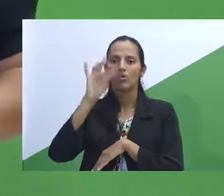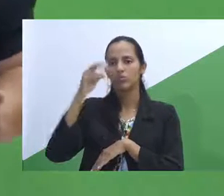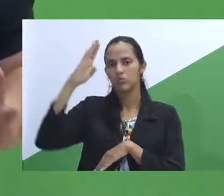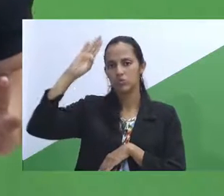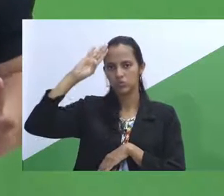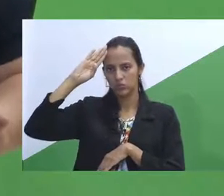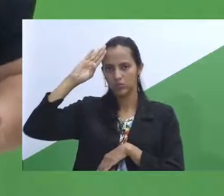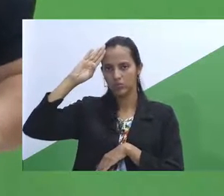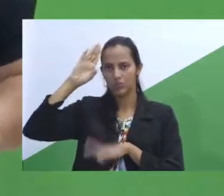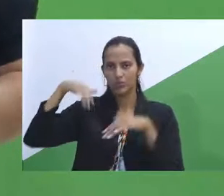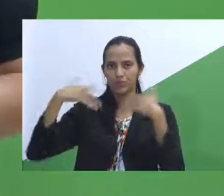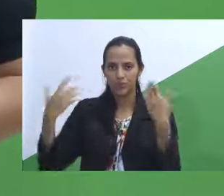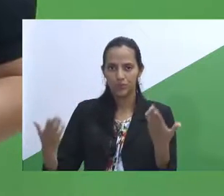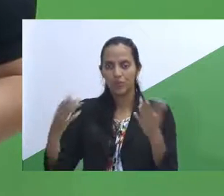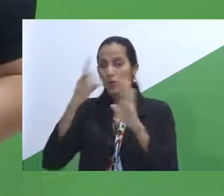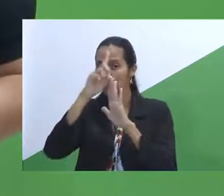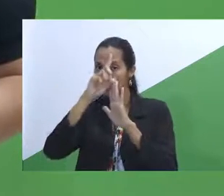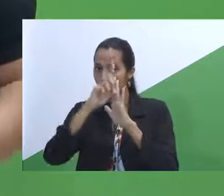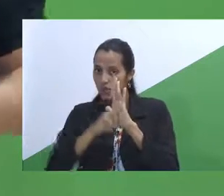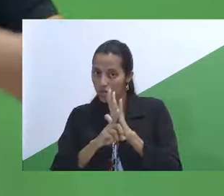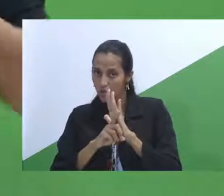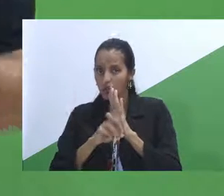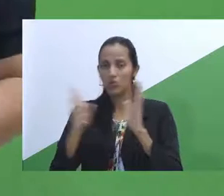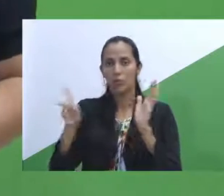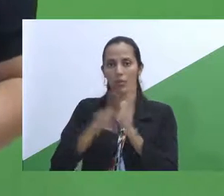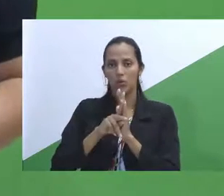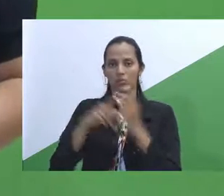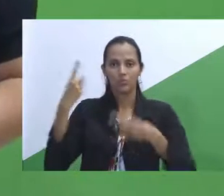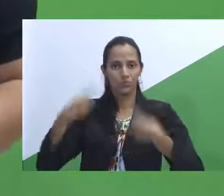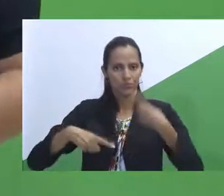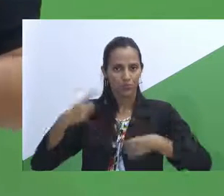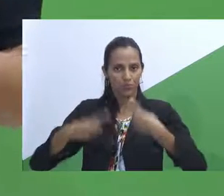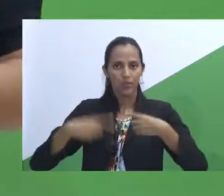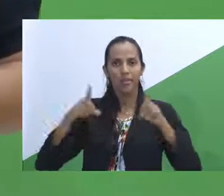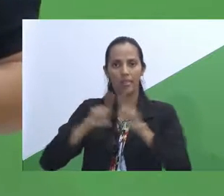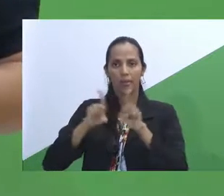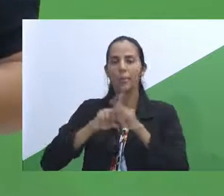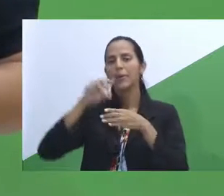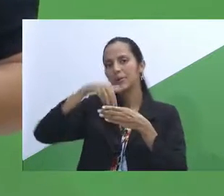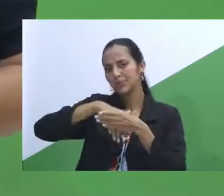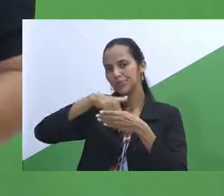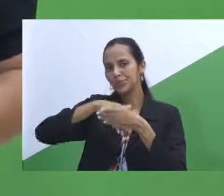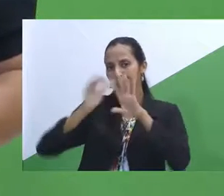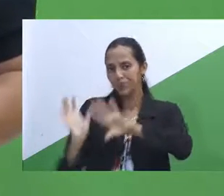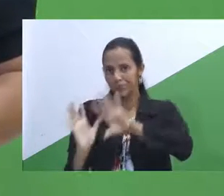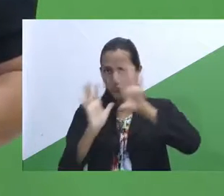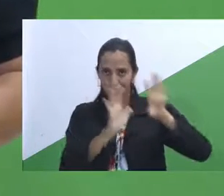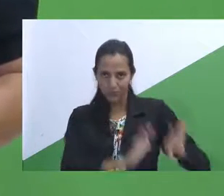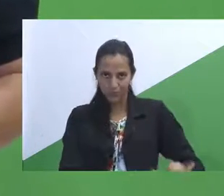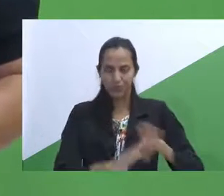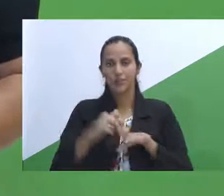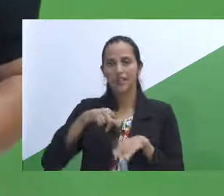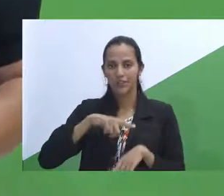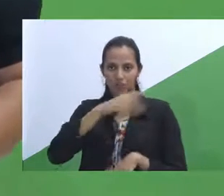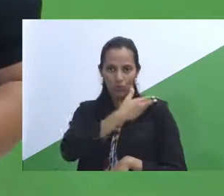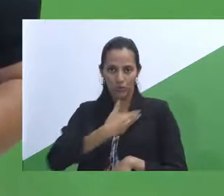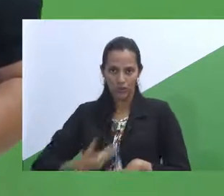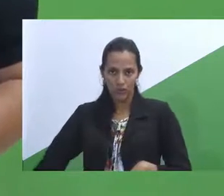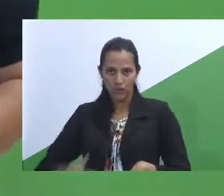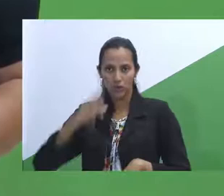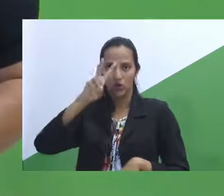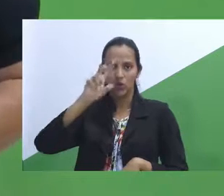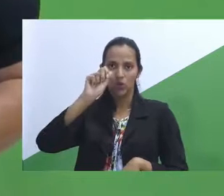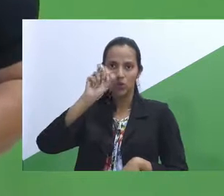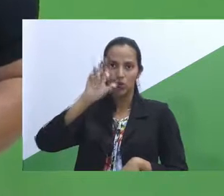Suspendeu-se todos os direitos políticos, inclusive, as eleições. E agora, a gente tem, aí, então, Vargas governando através